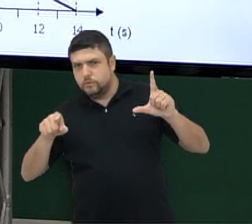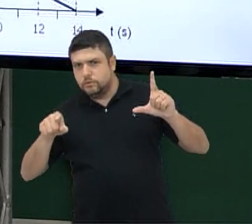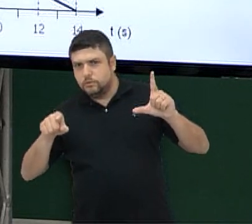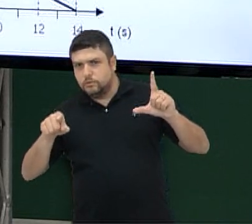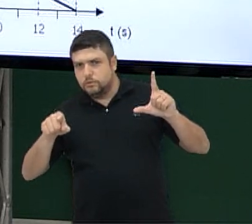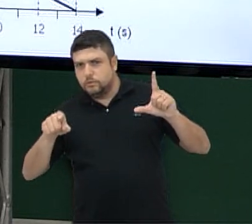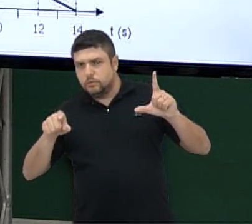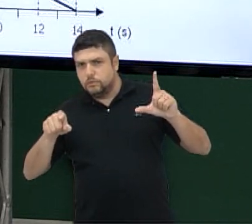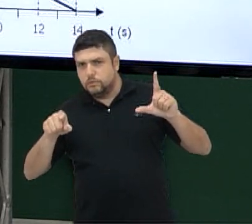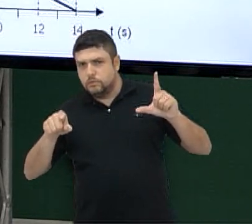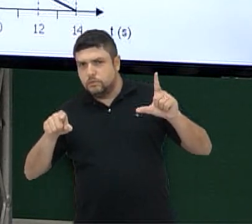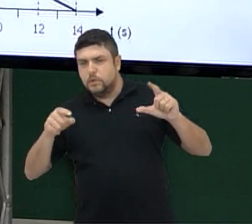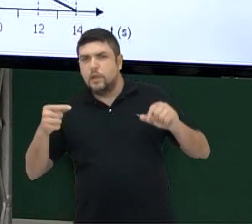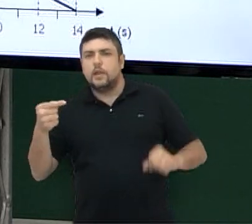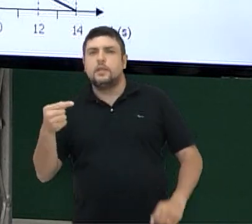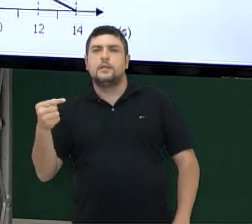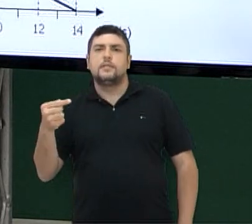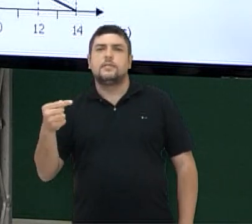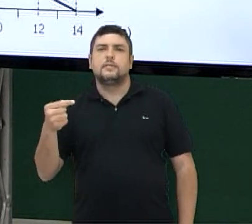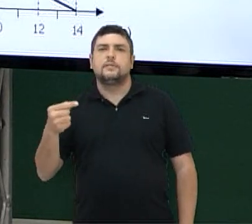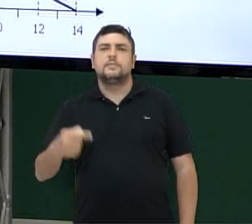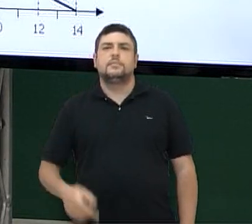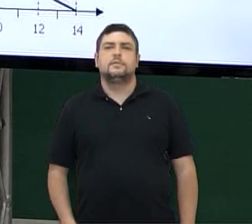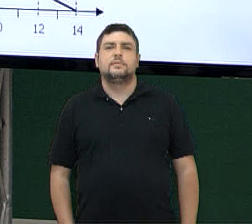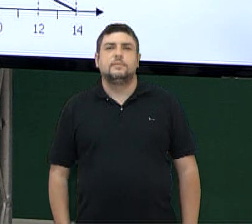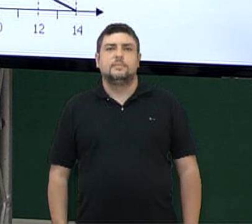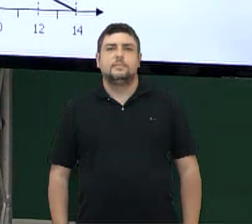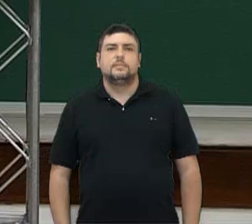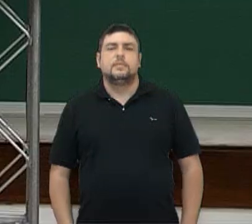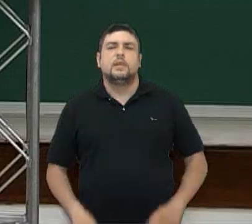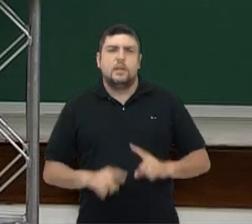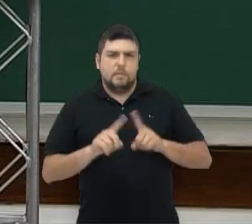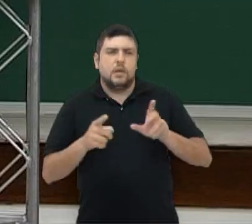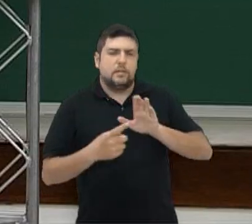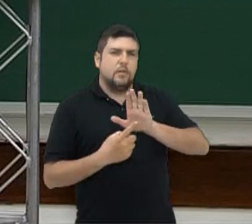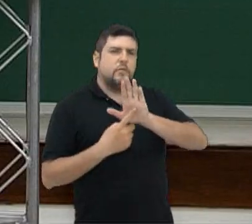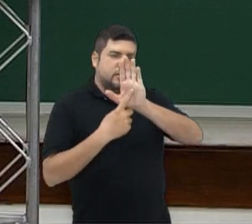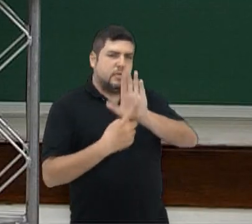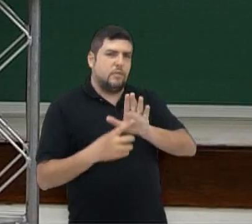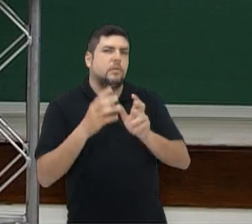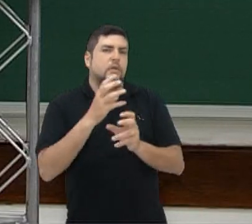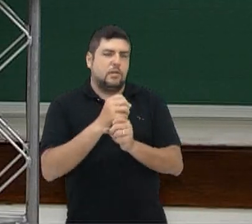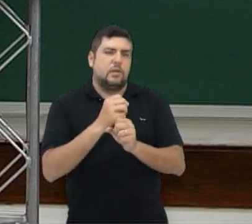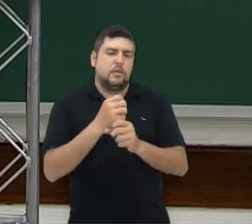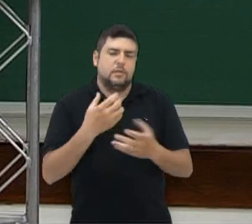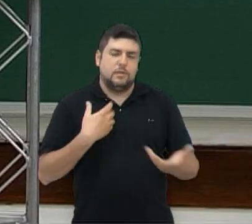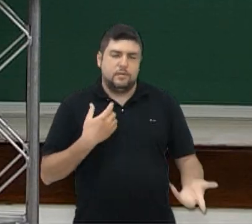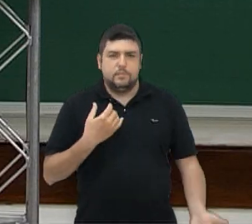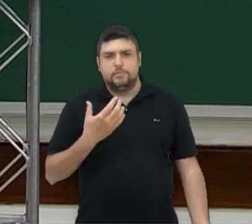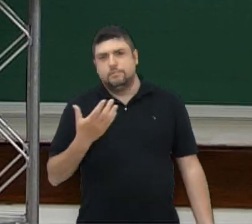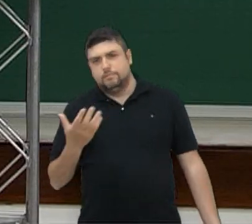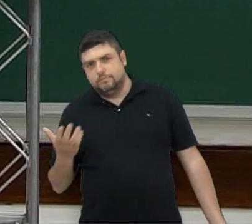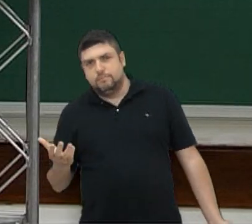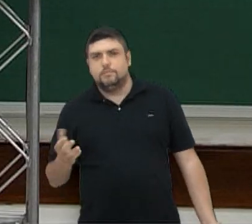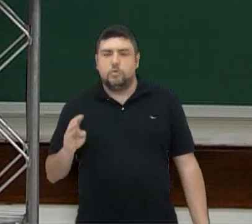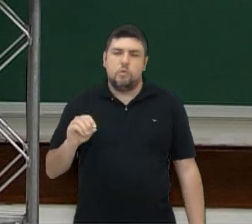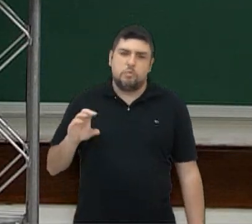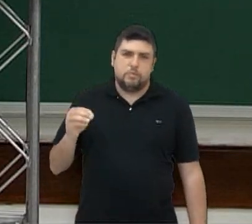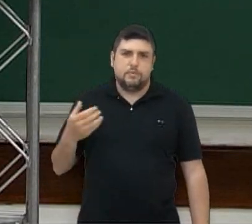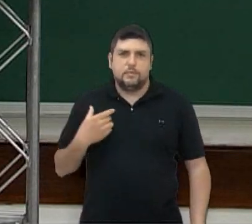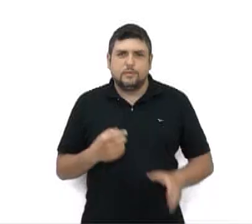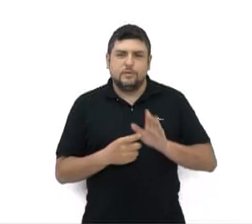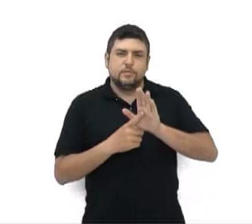decrescente, negativo. Mas eu vou mostrar para vocês os cálculos, é óbvio, né? Eu não sou bobo. Veja aqui, ó, coisa